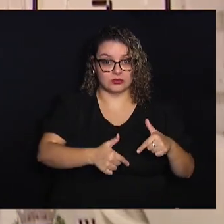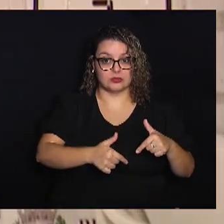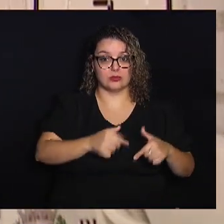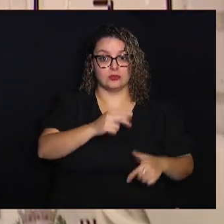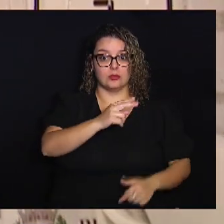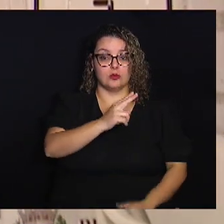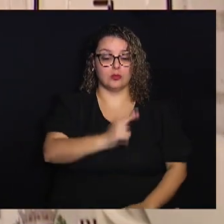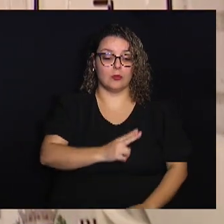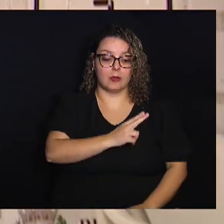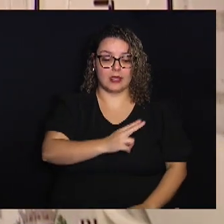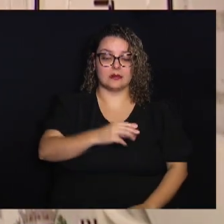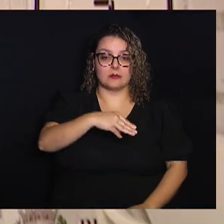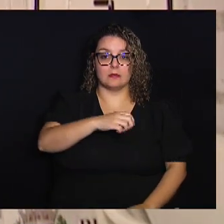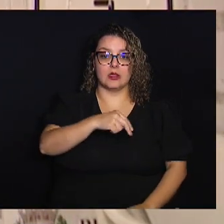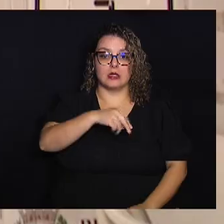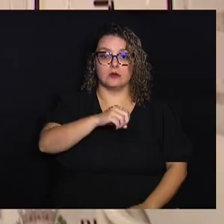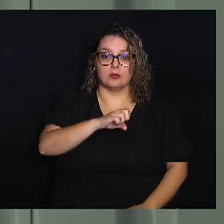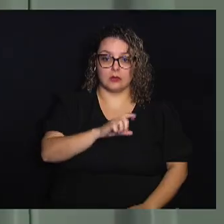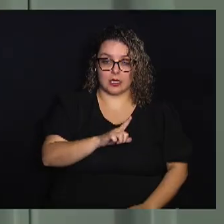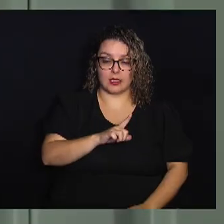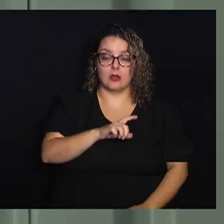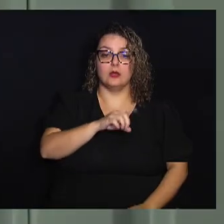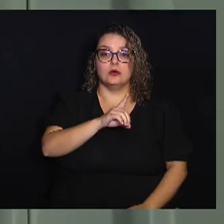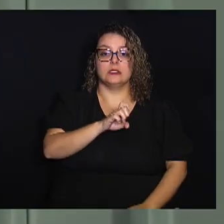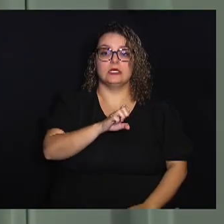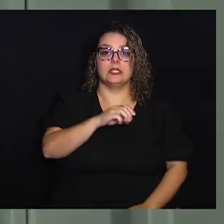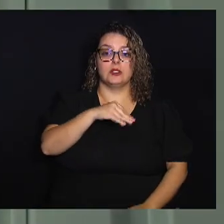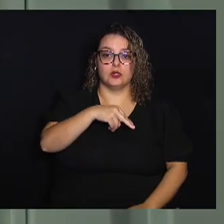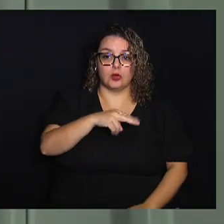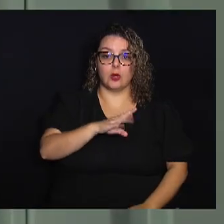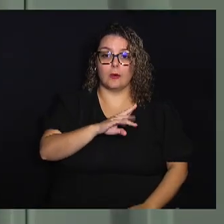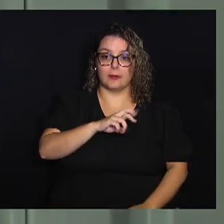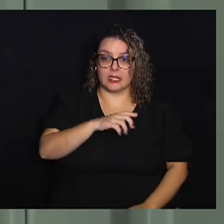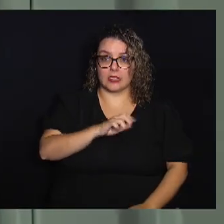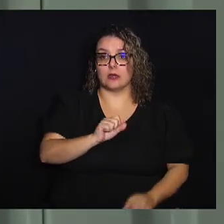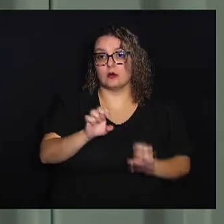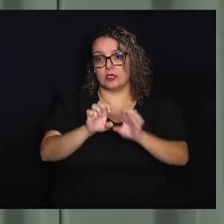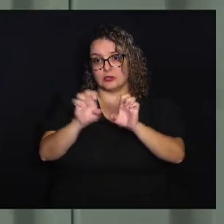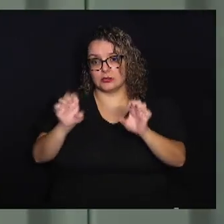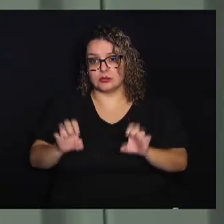Padre Manuel de Nóbrega, né? Vila Padre Manuel de Nóbrega, com a estrutura, né?